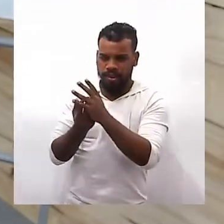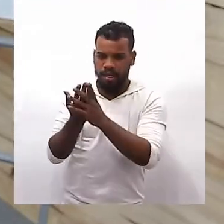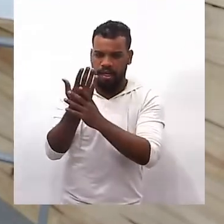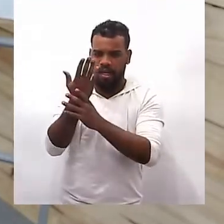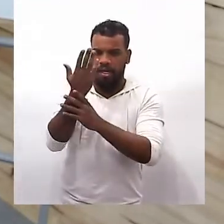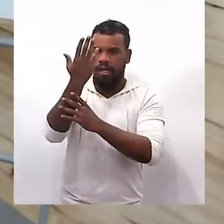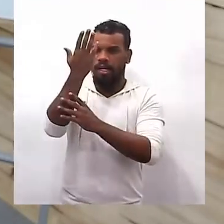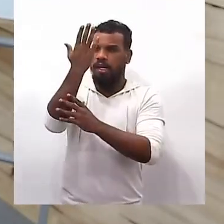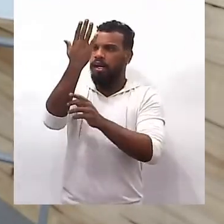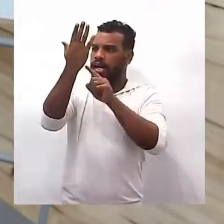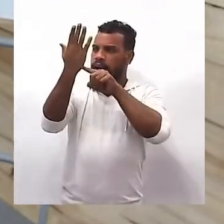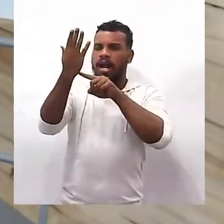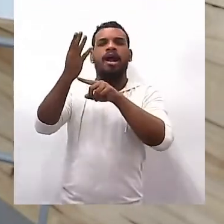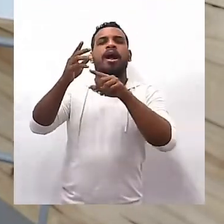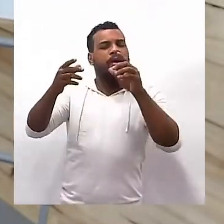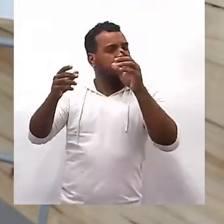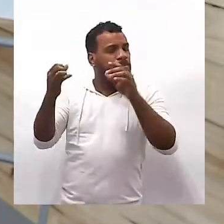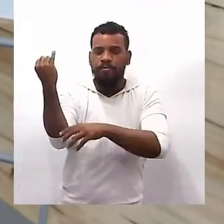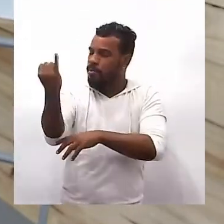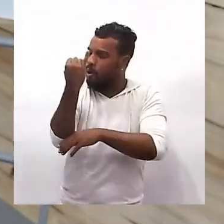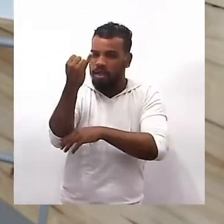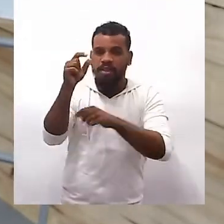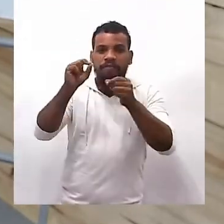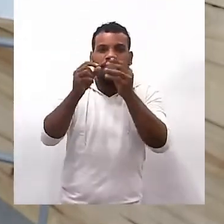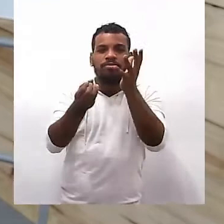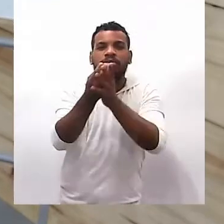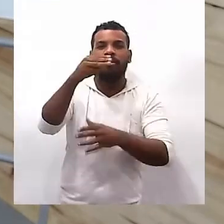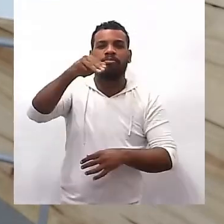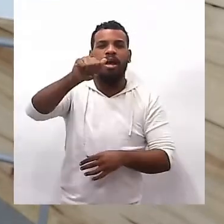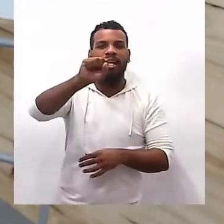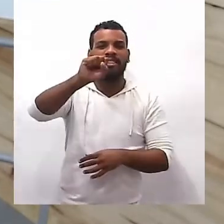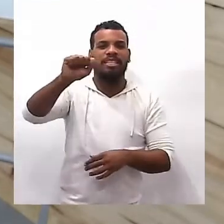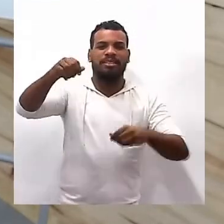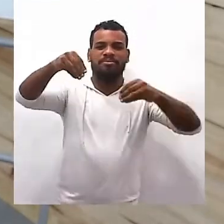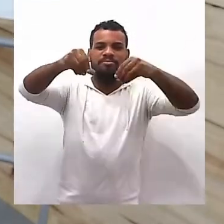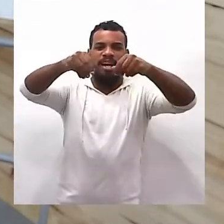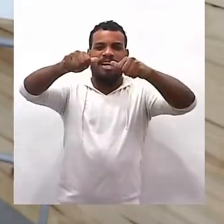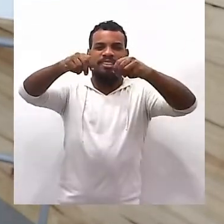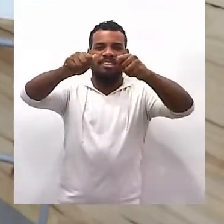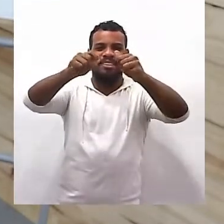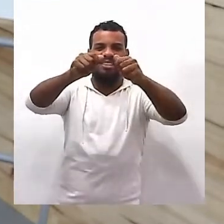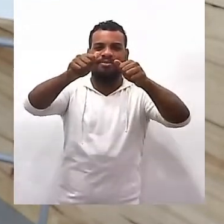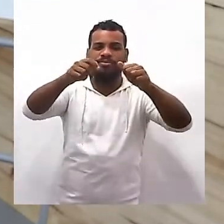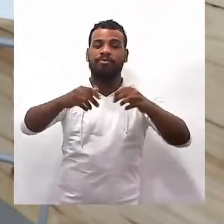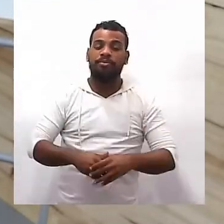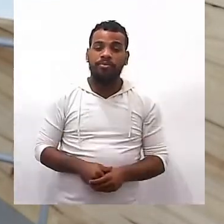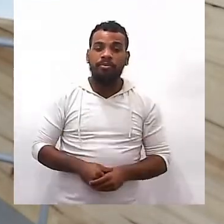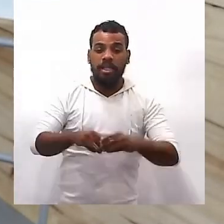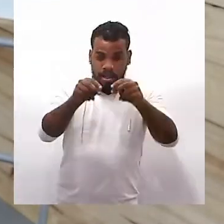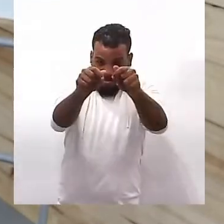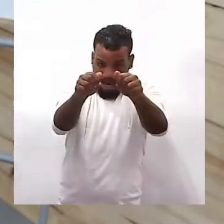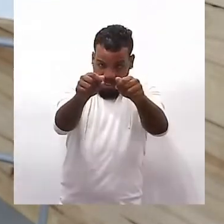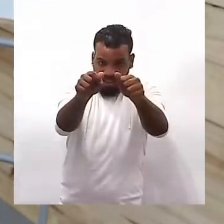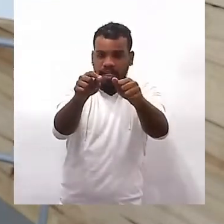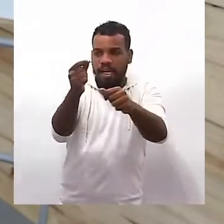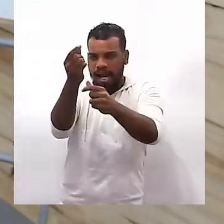na produção das massas. Ei, é essa liberação aqui de CO2 que